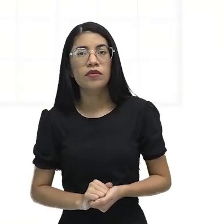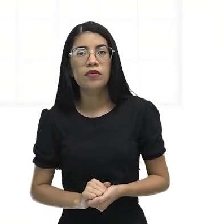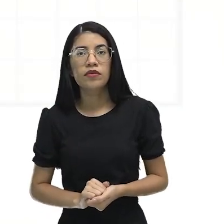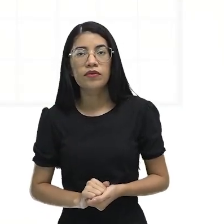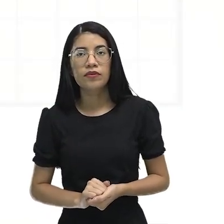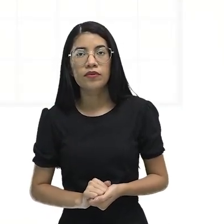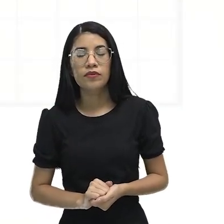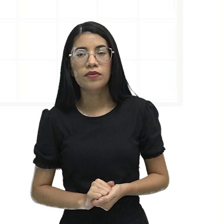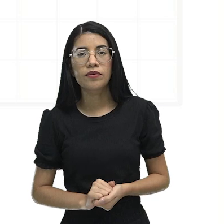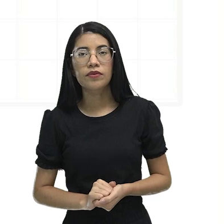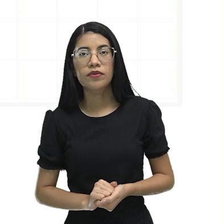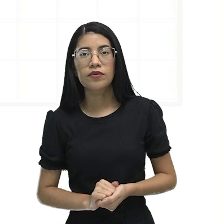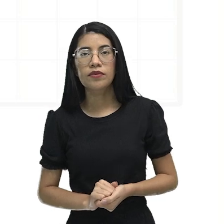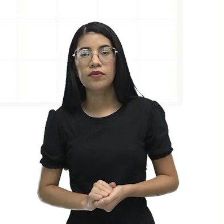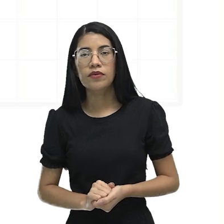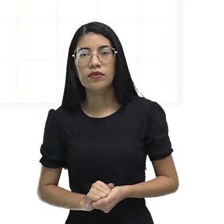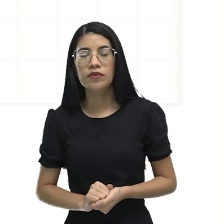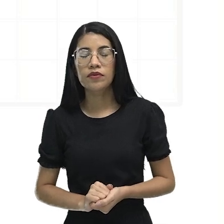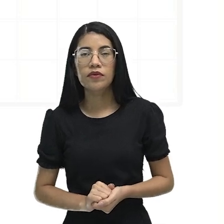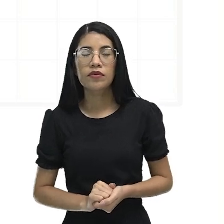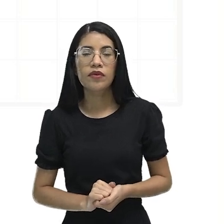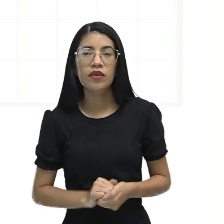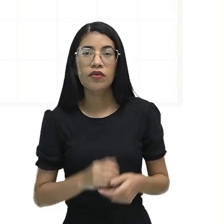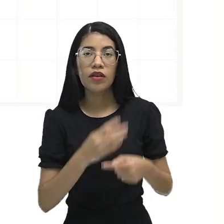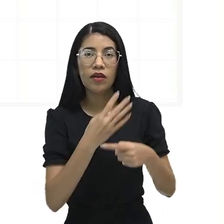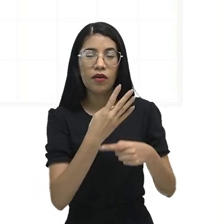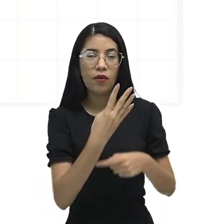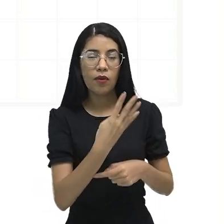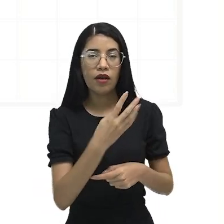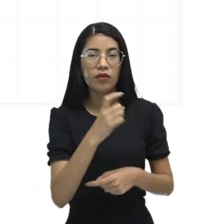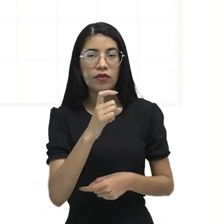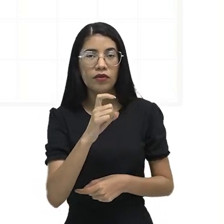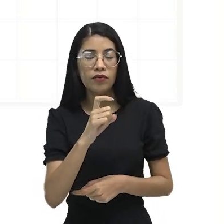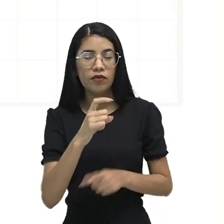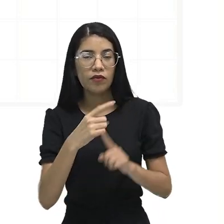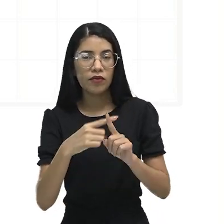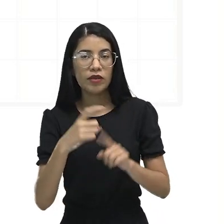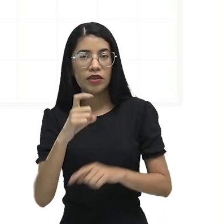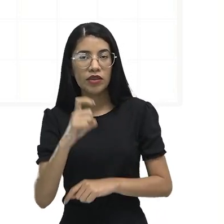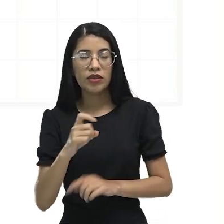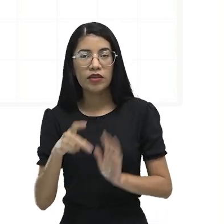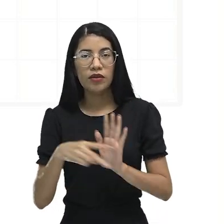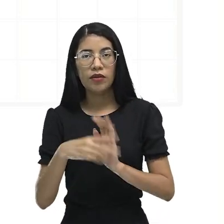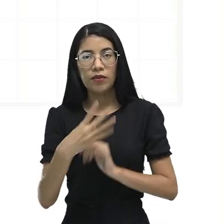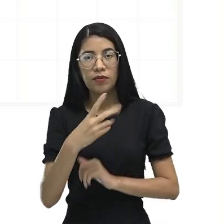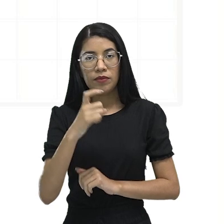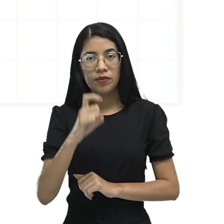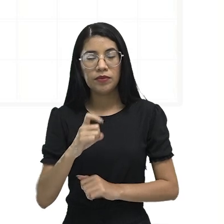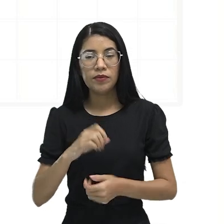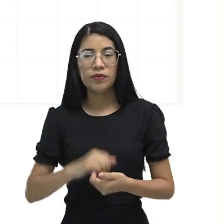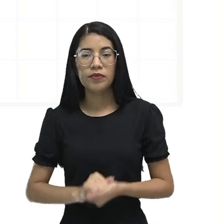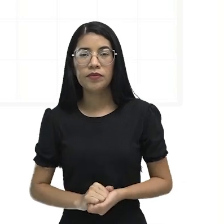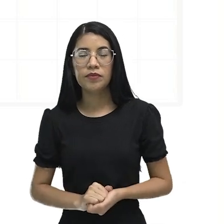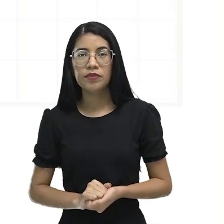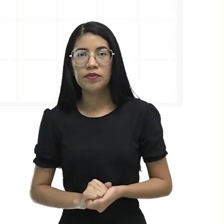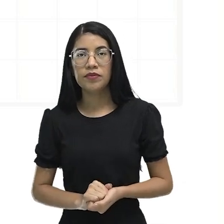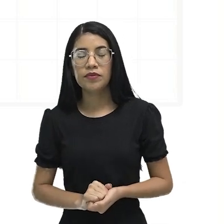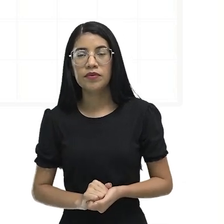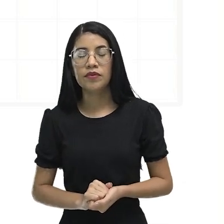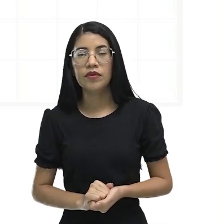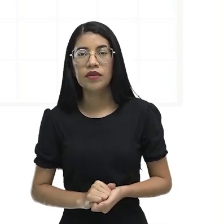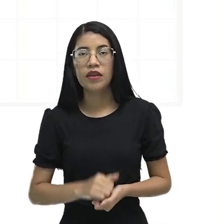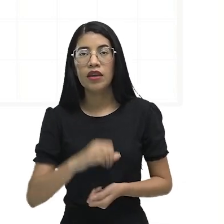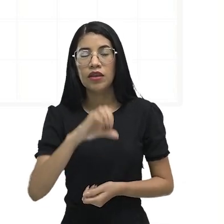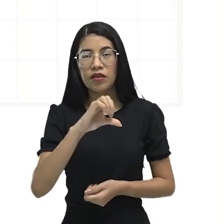Então aqui vai ficar 4 vezes x é igual a 4x e 90, ou melhor,